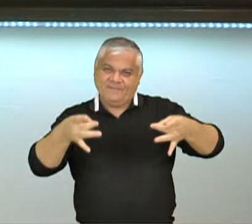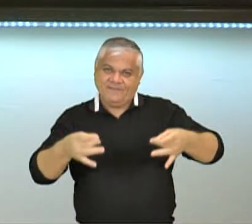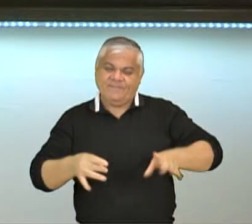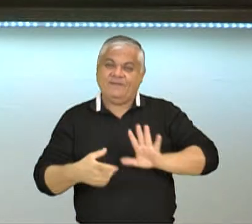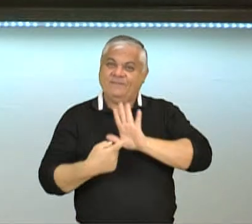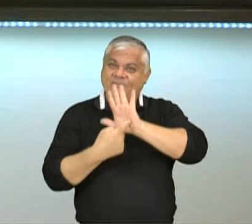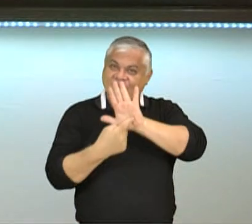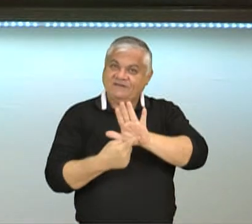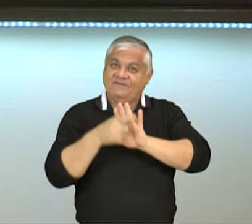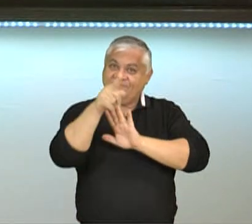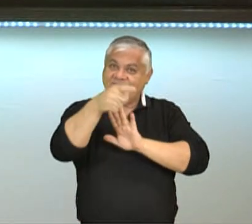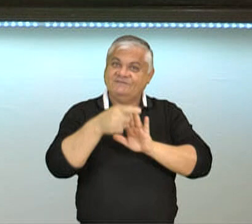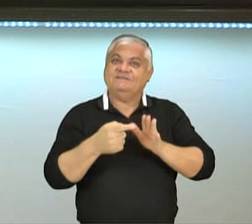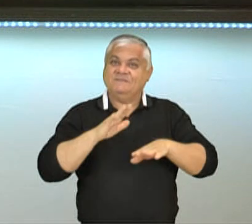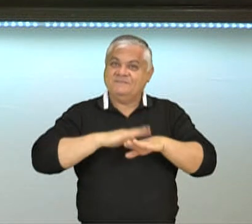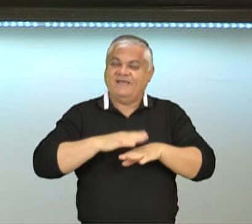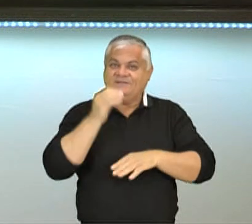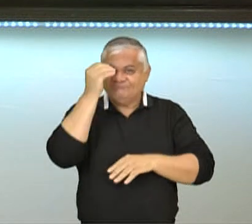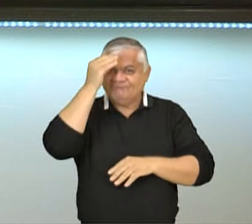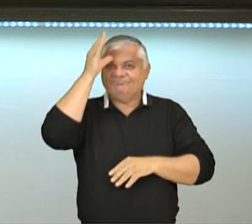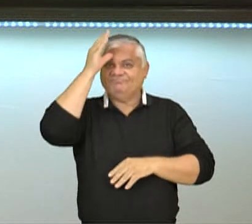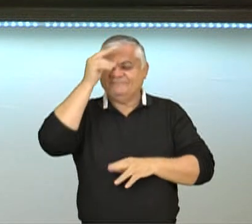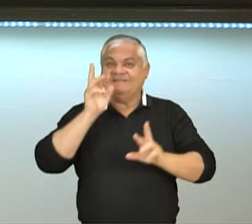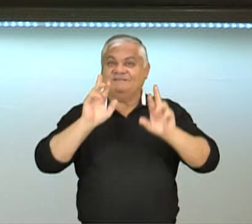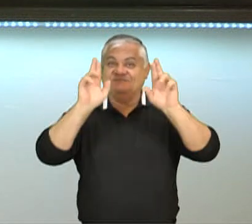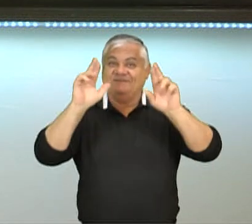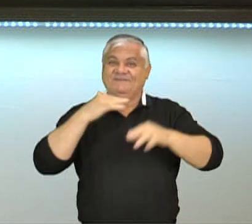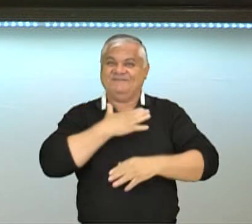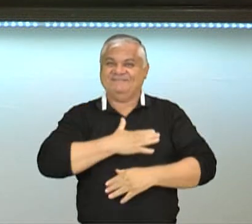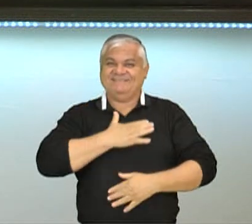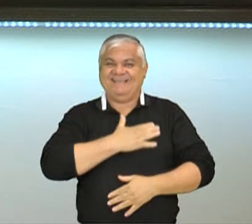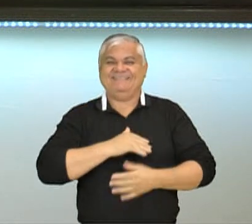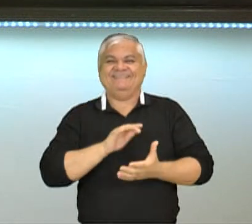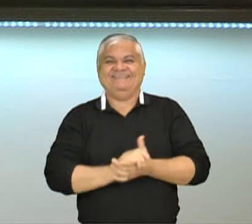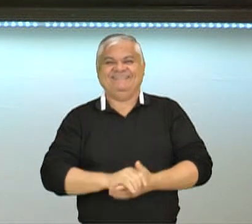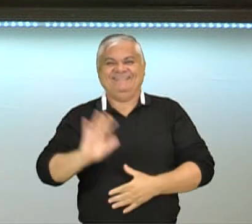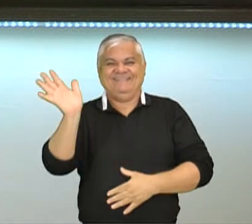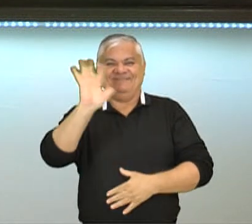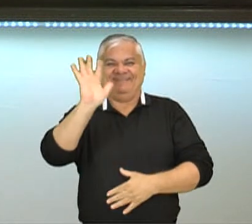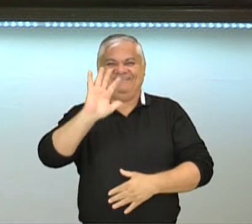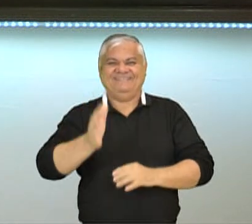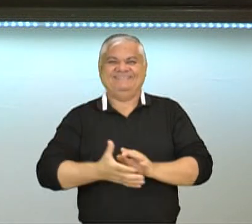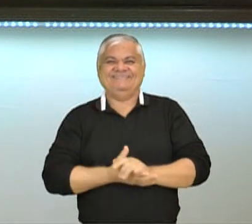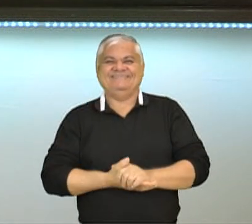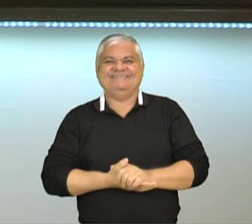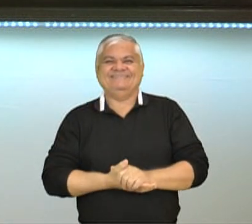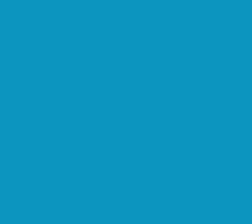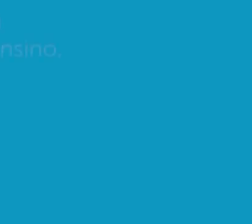aprofundar o conhecimento de vocês e eu espero que vocês tenham gostado. Até breve!